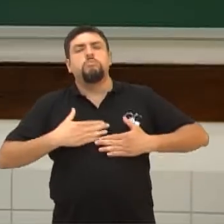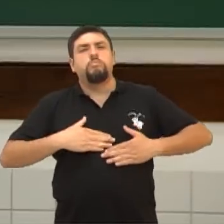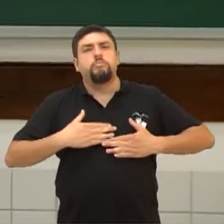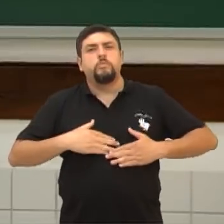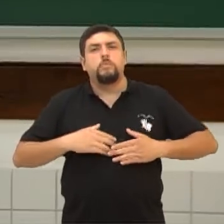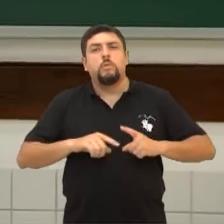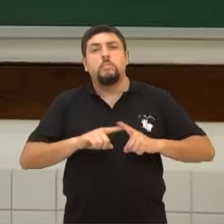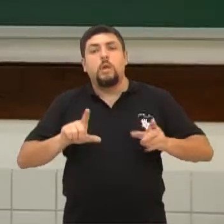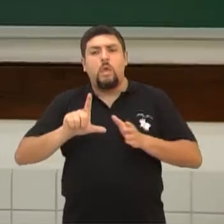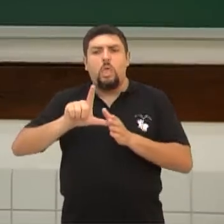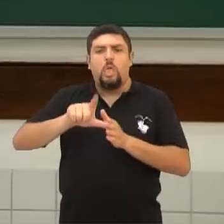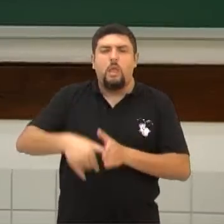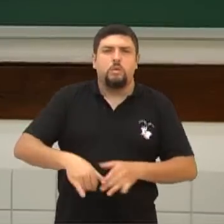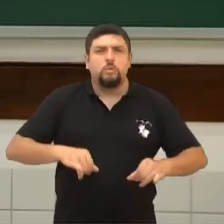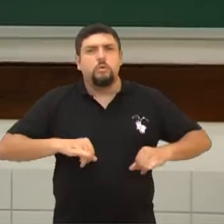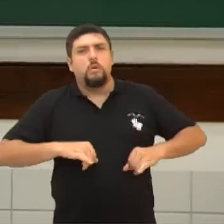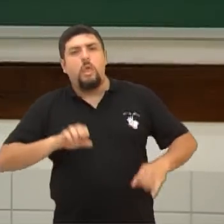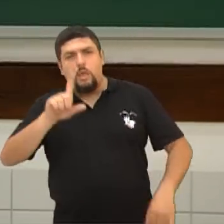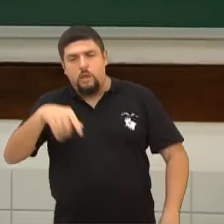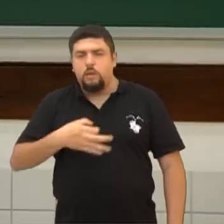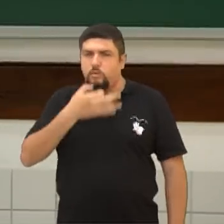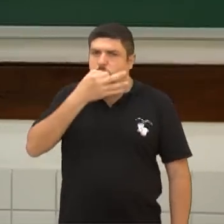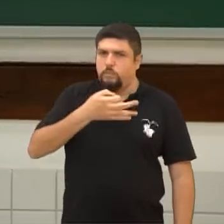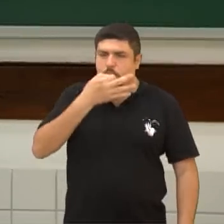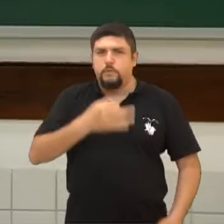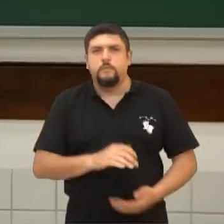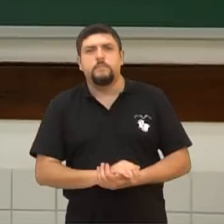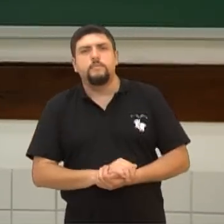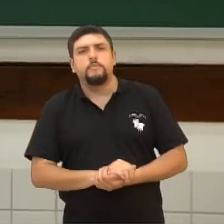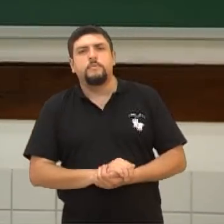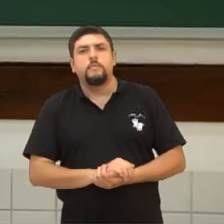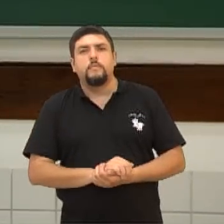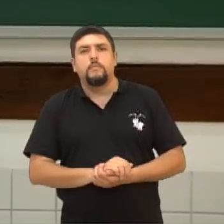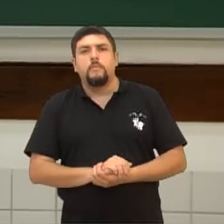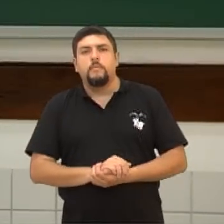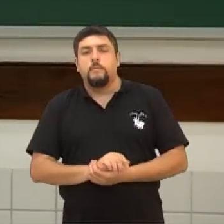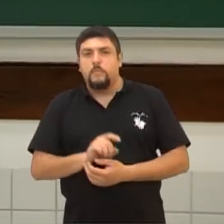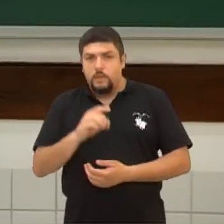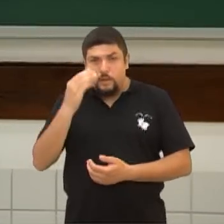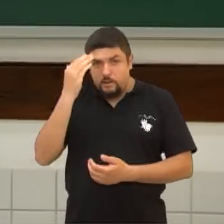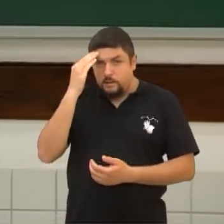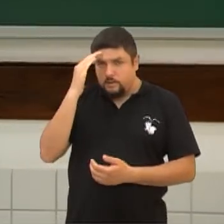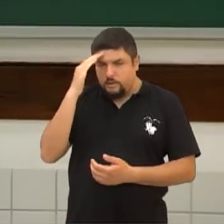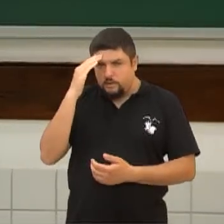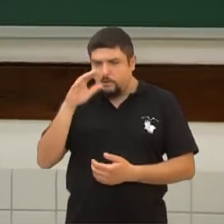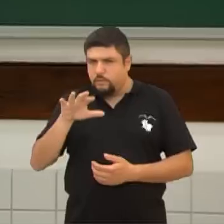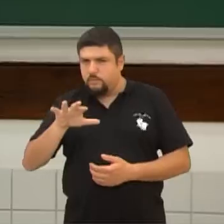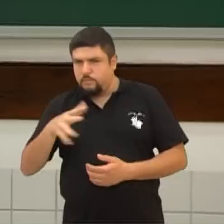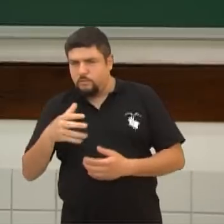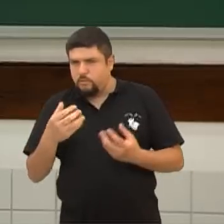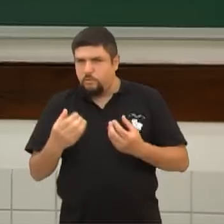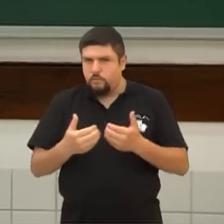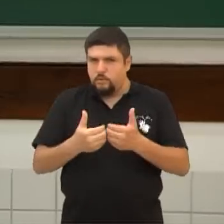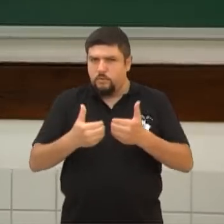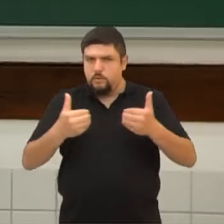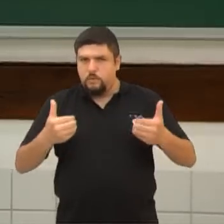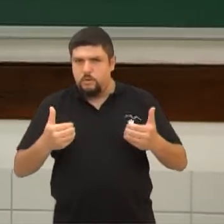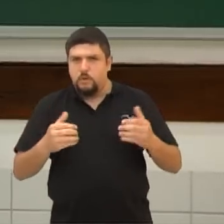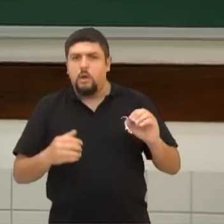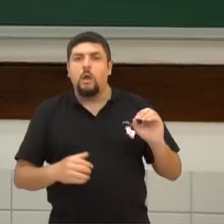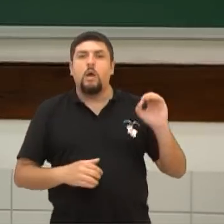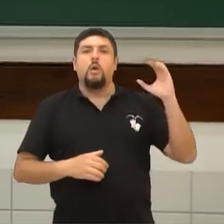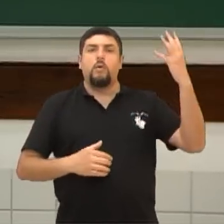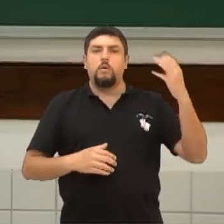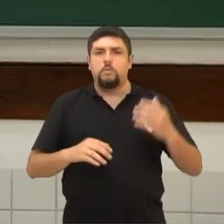agora. É a opinião dele, estava fácil. Deu para você entender, mais ou menos, a diferença entre fato